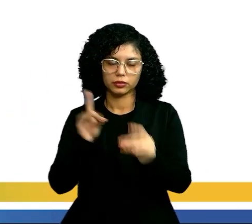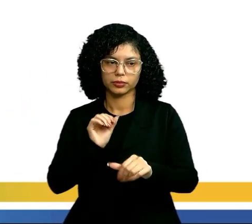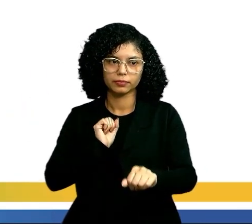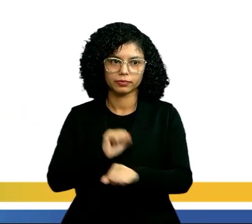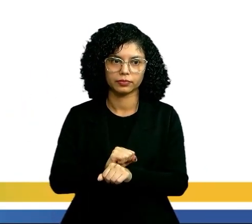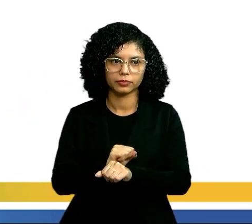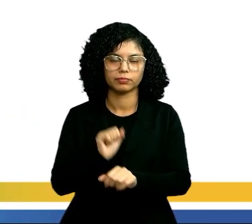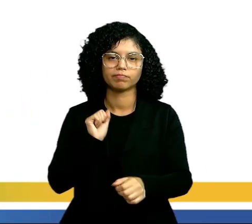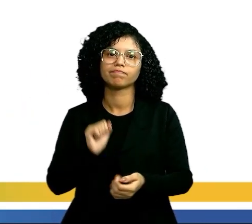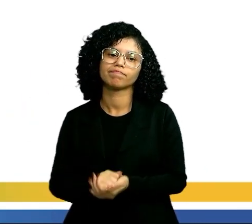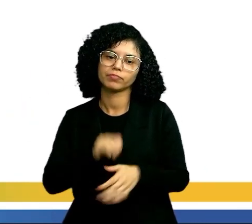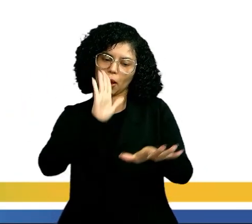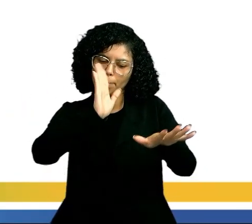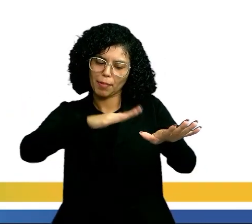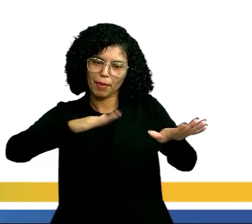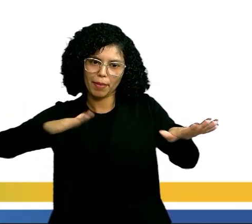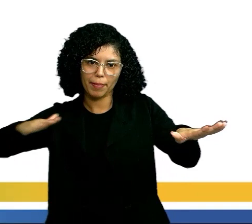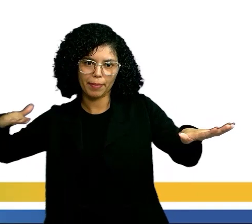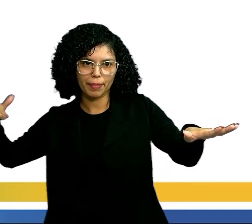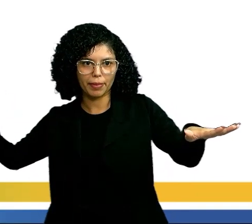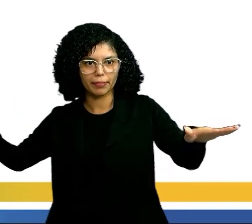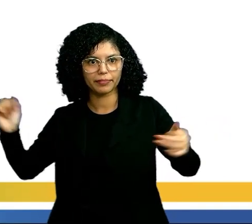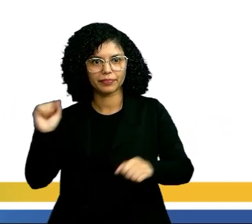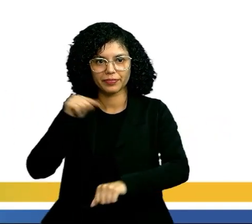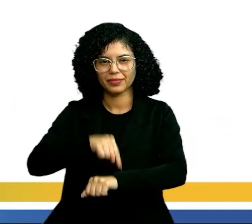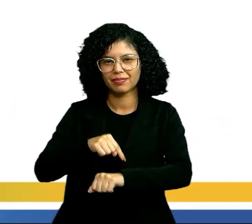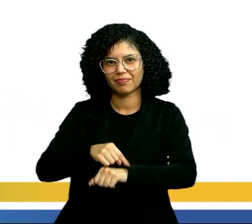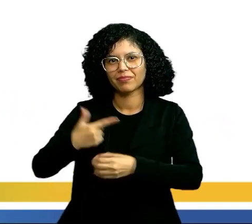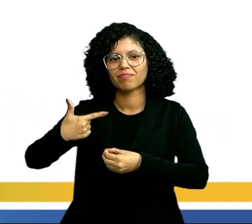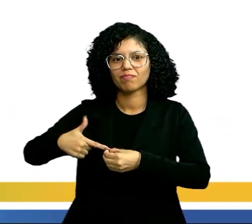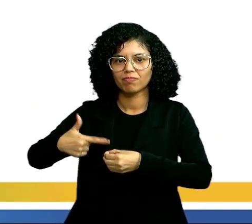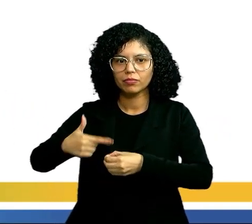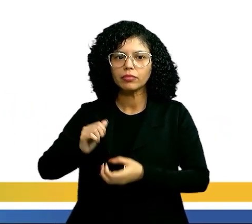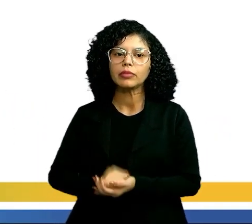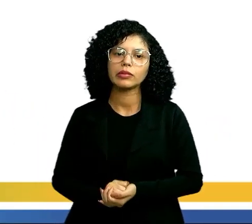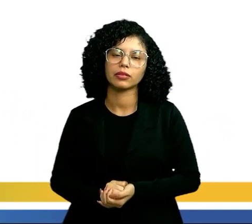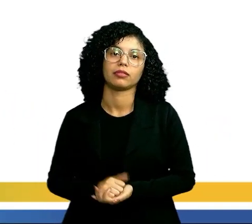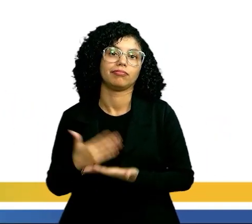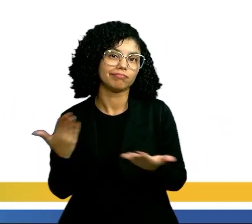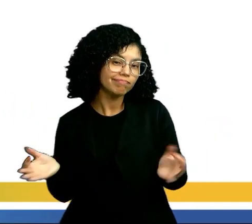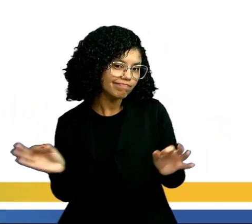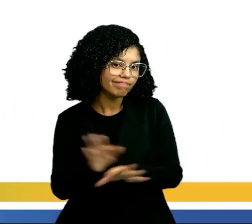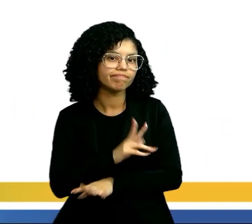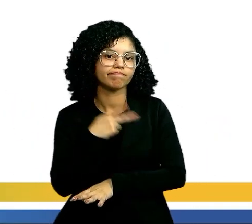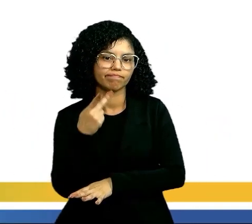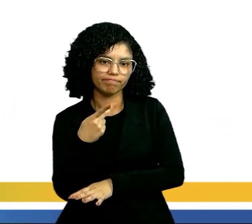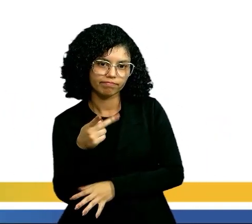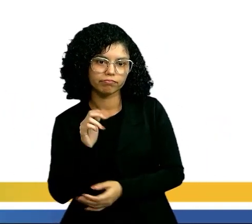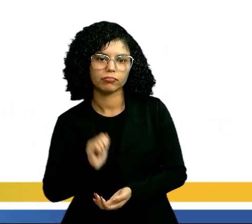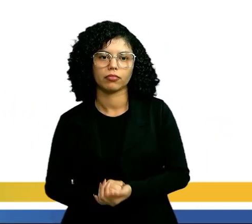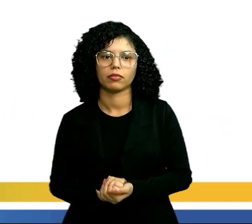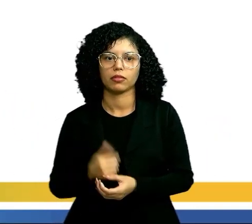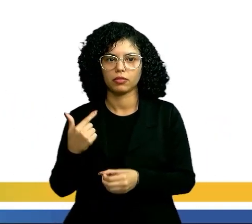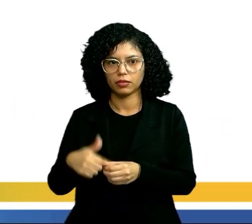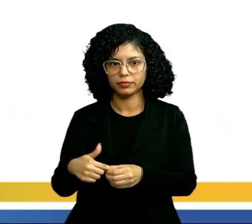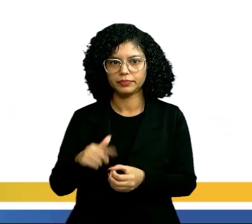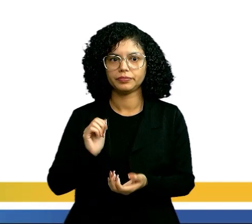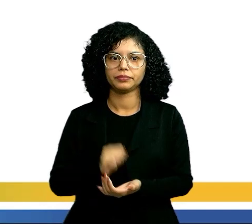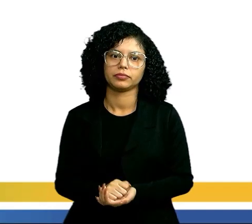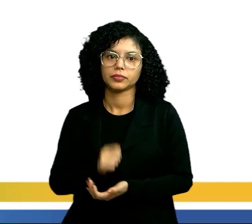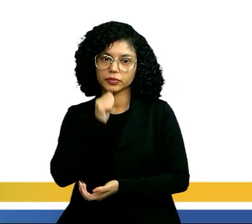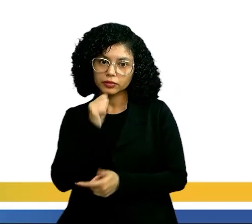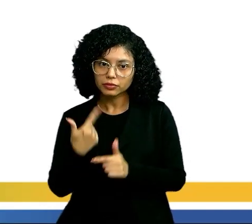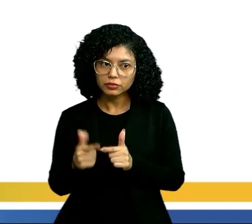do trânsito, com desperdício de tempo e combustível. Olha aí o que a gente acabou de falar, a questão dos combustíveis, que são